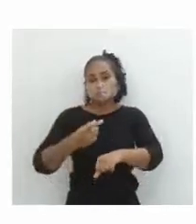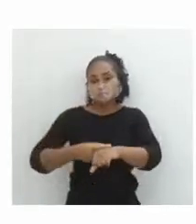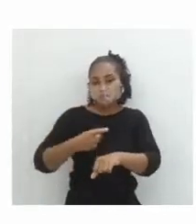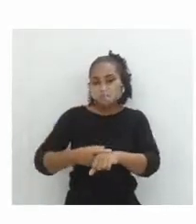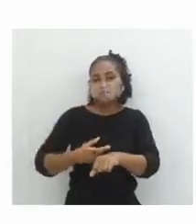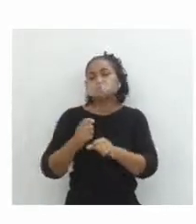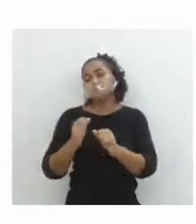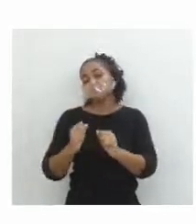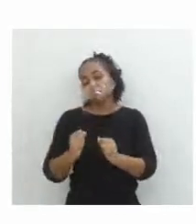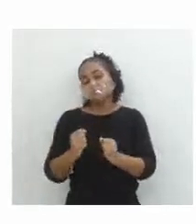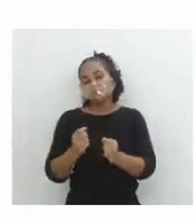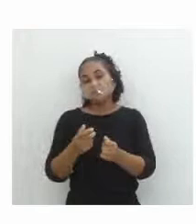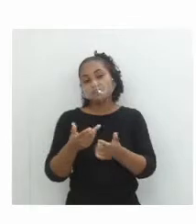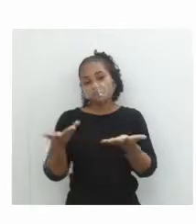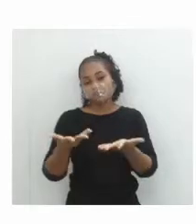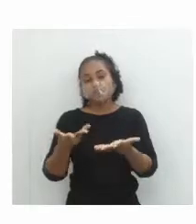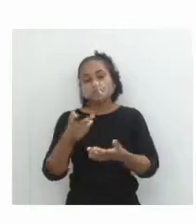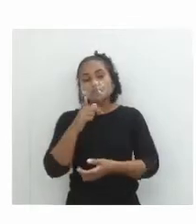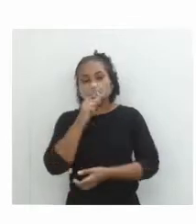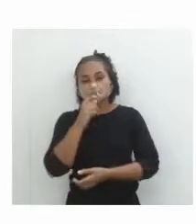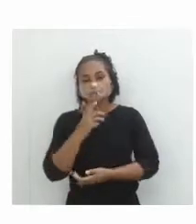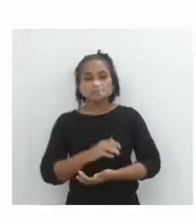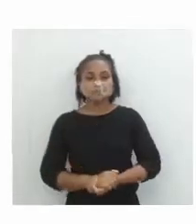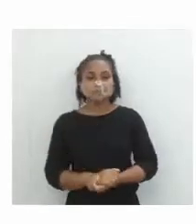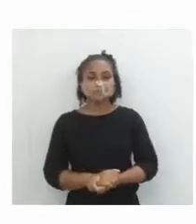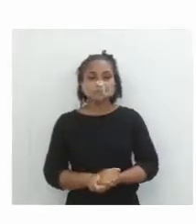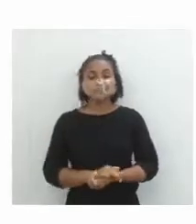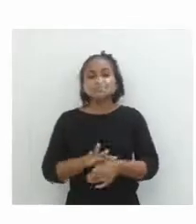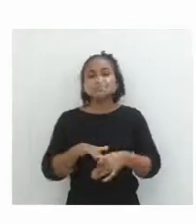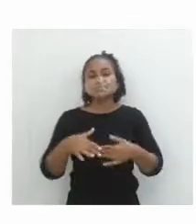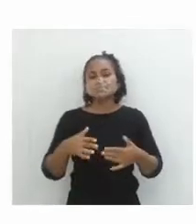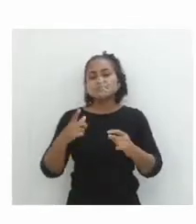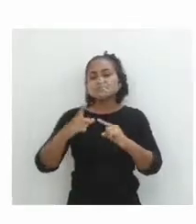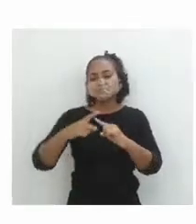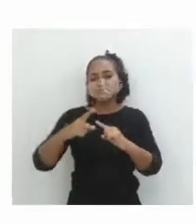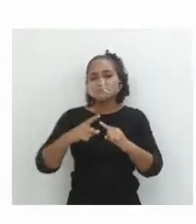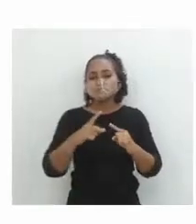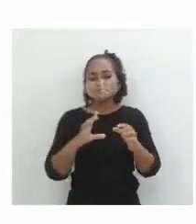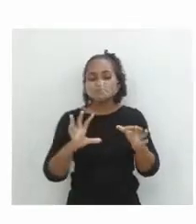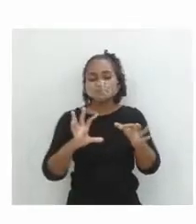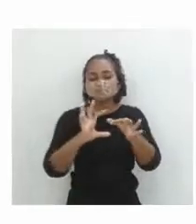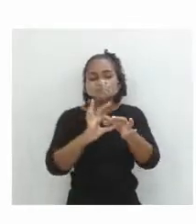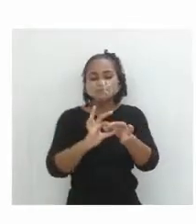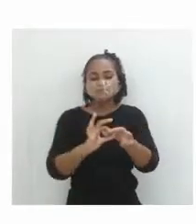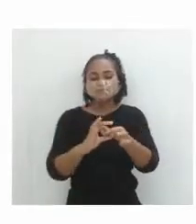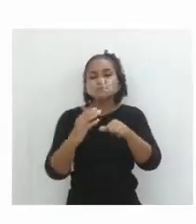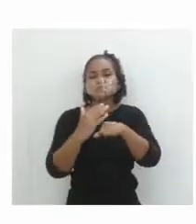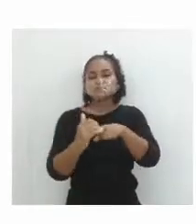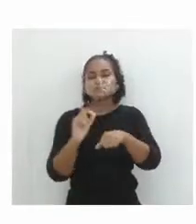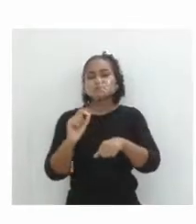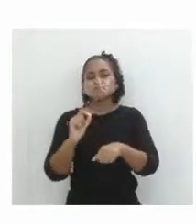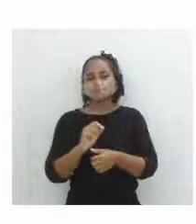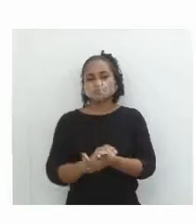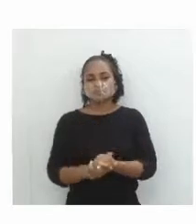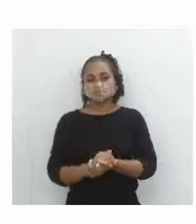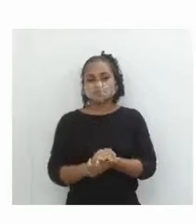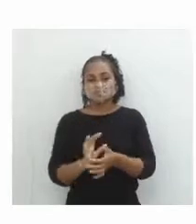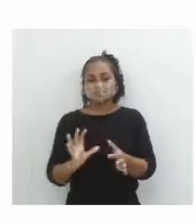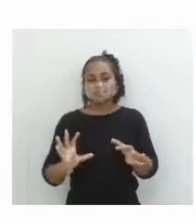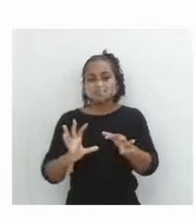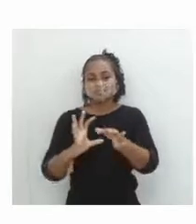essa que é a água. Ok? Esse tipo de ligação que compõe a água chamamos de